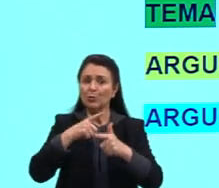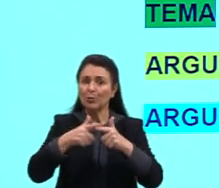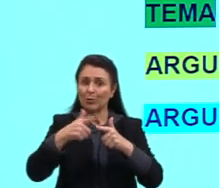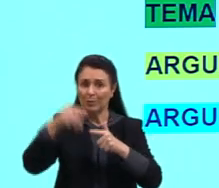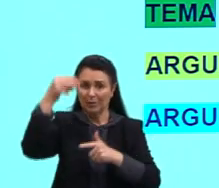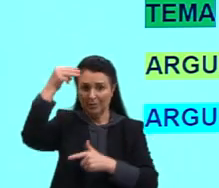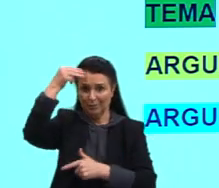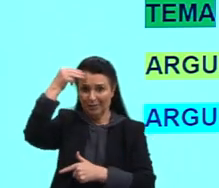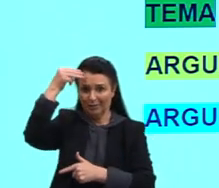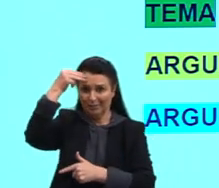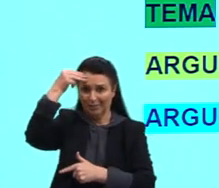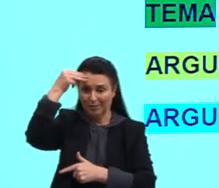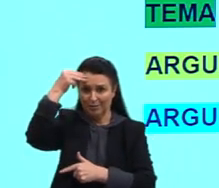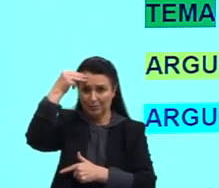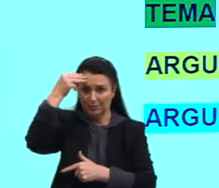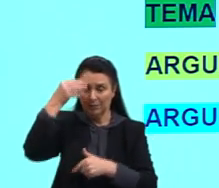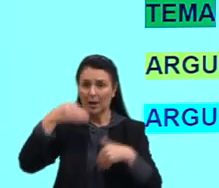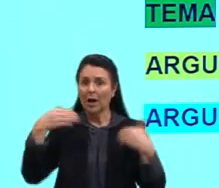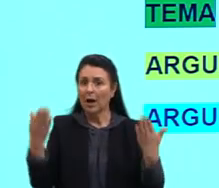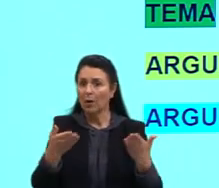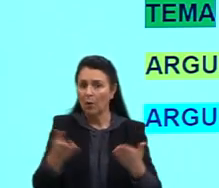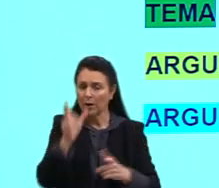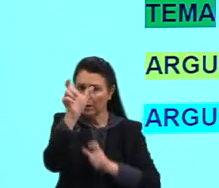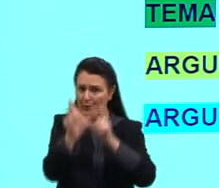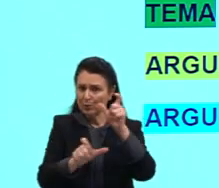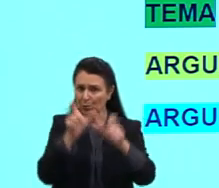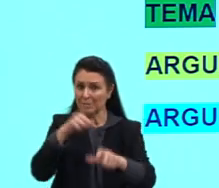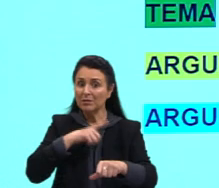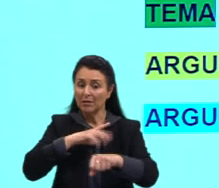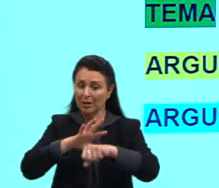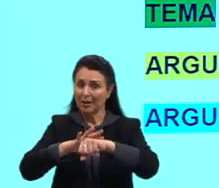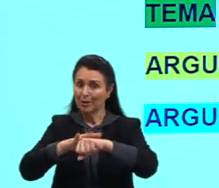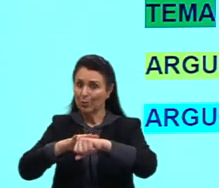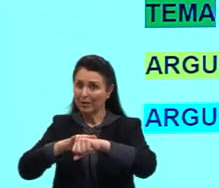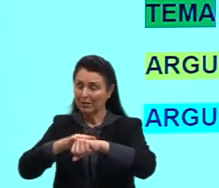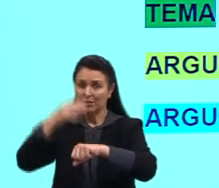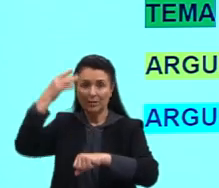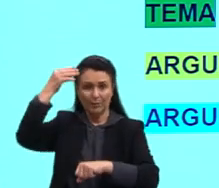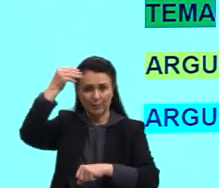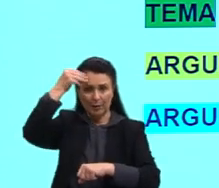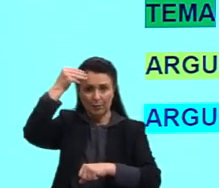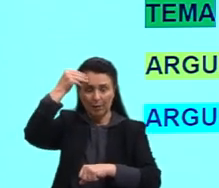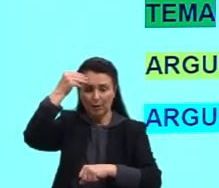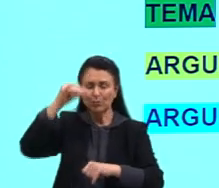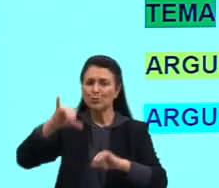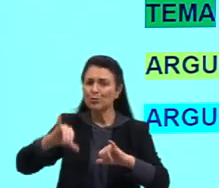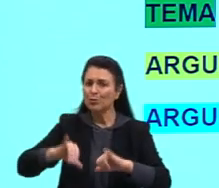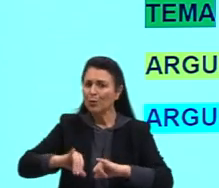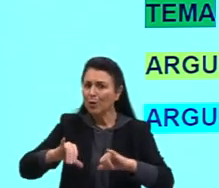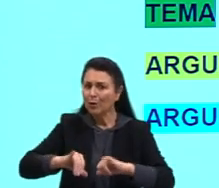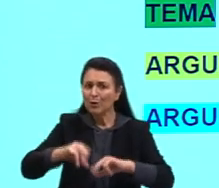contexto Nacional atual indivíduos com patologias mentais ainda sofrem com diversos estigmas criados